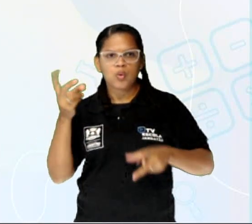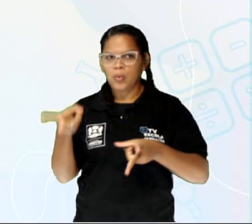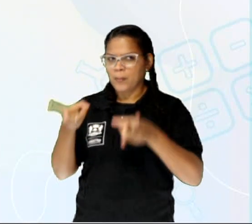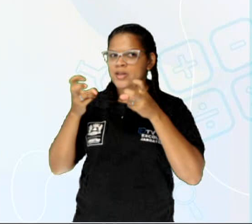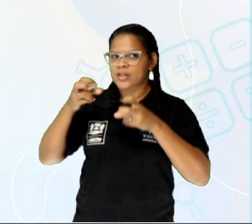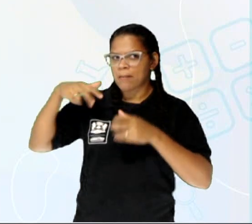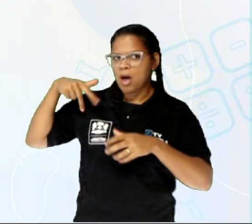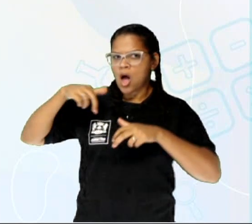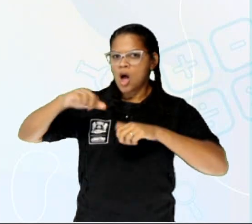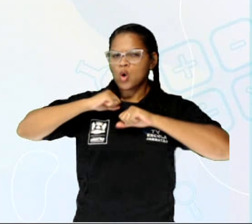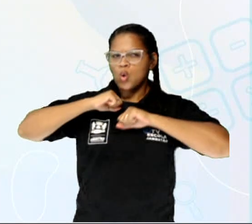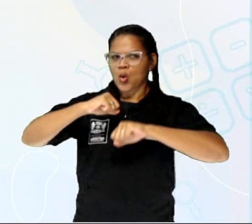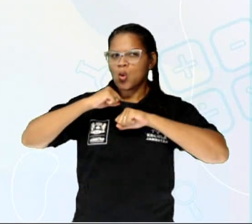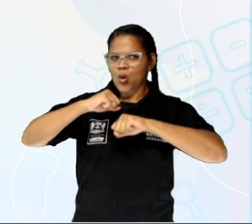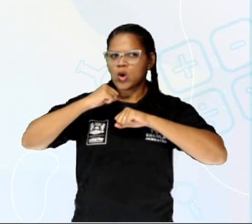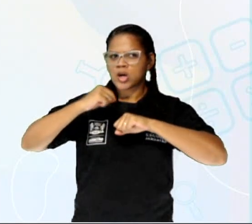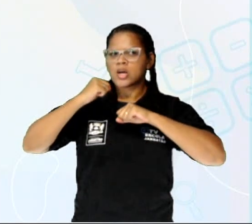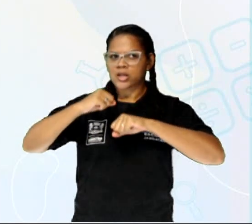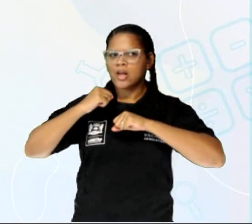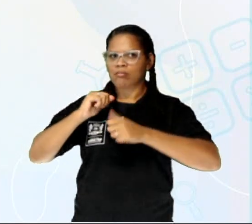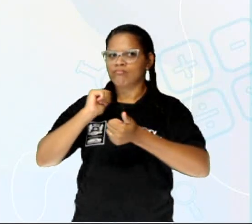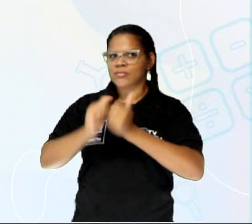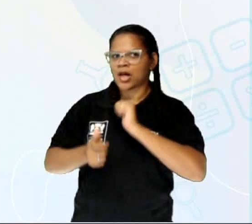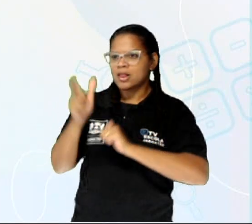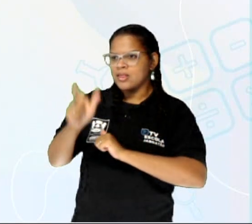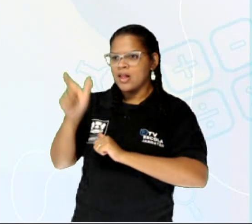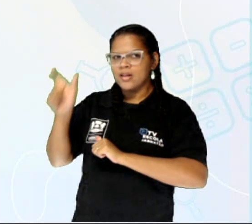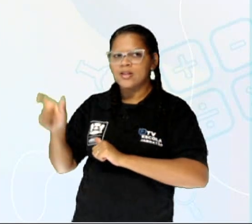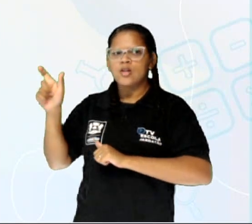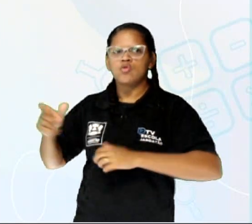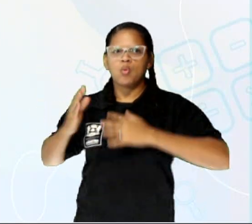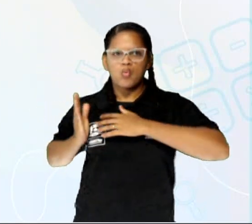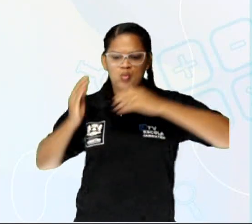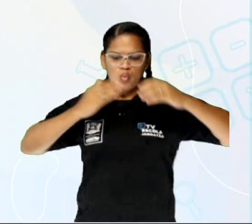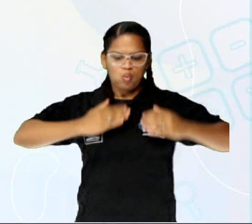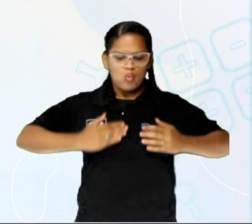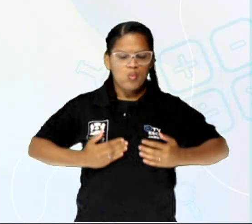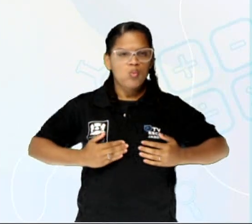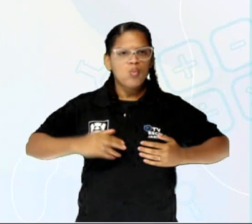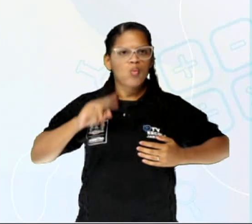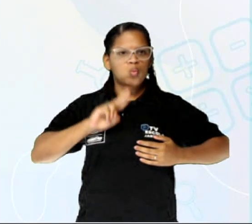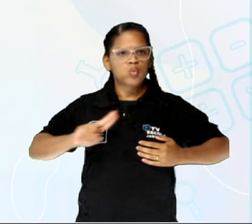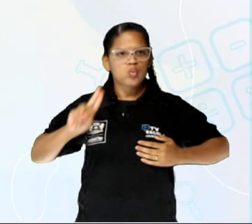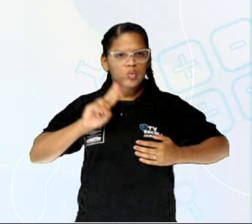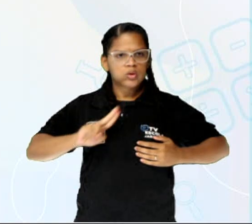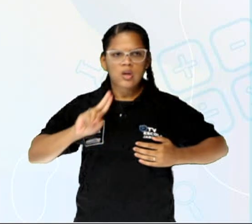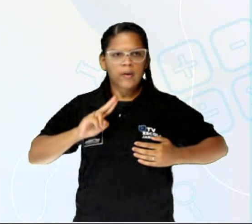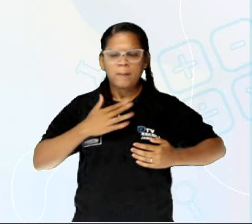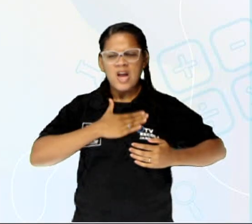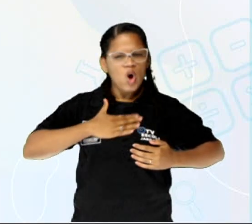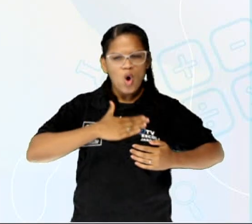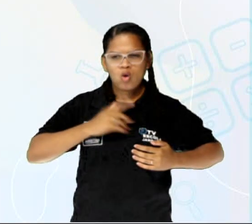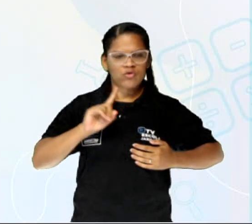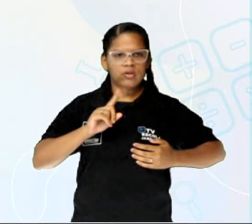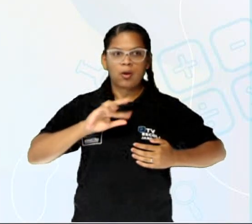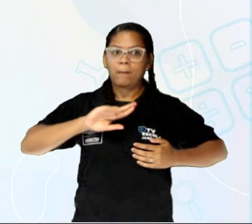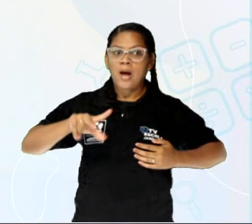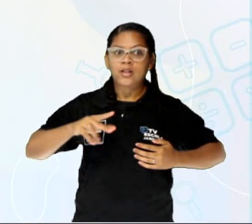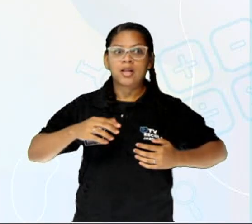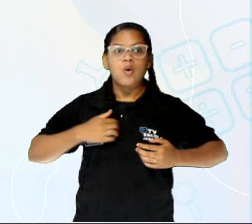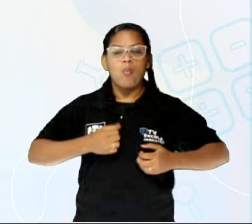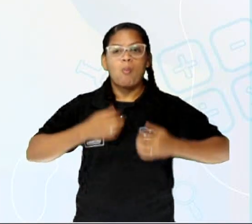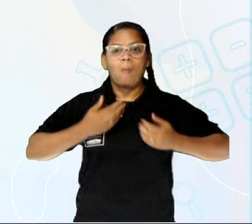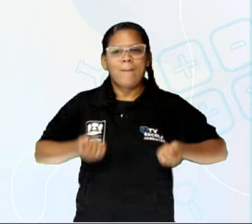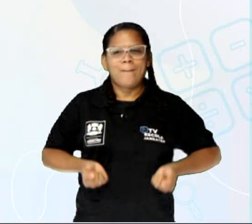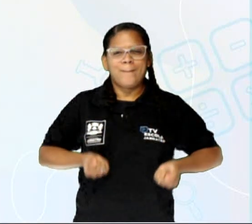do CrossFit. Né? Não sei se vocês estão olhando, eles estão com colete, não é? Mas não é só para gostar de usar colete, não. É porque vem com peso. Esse colete